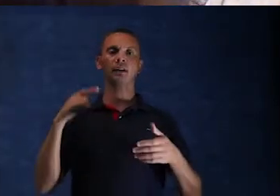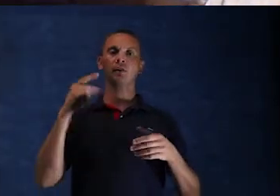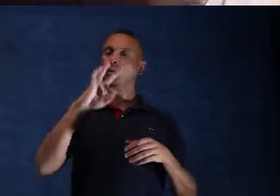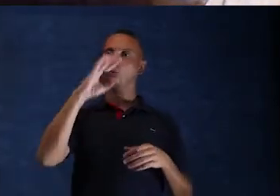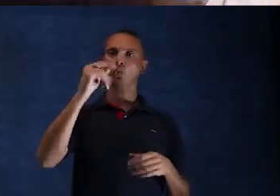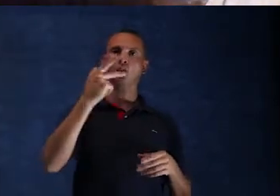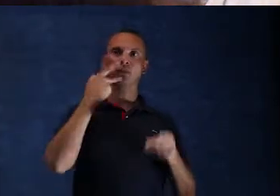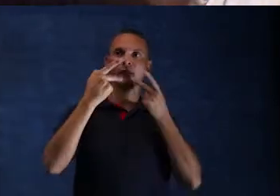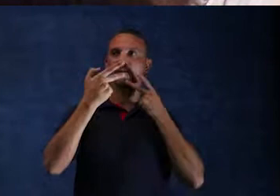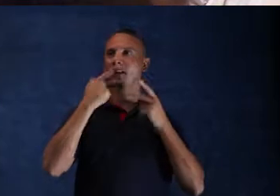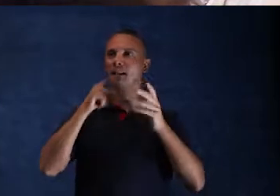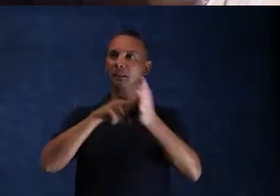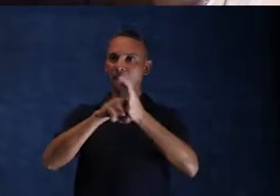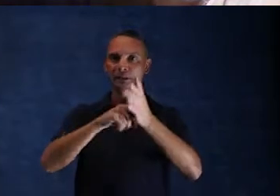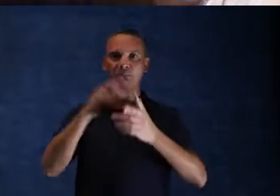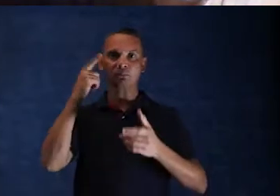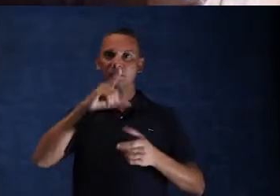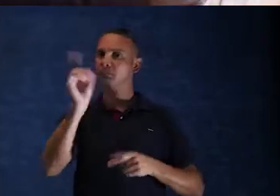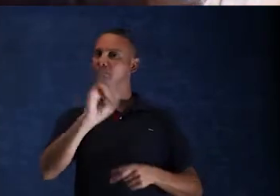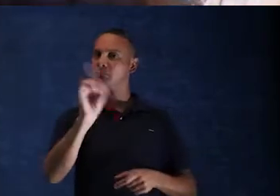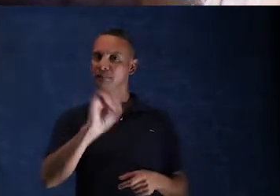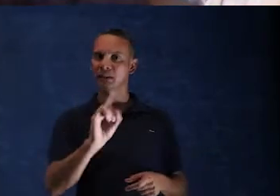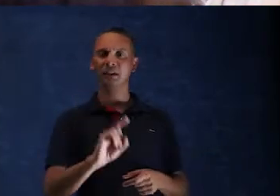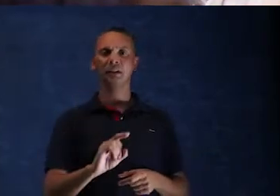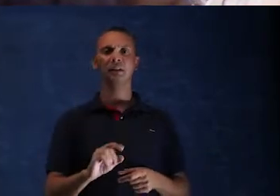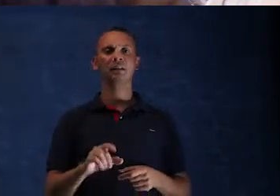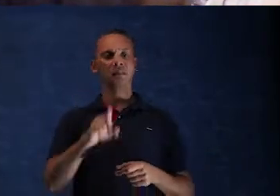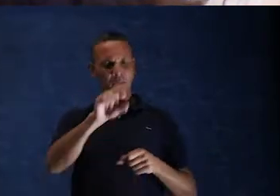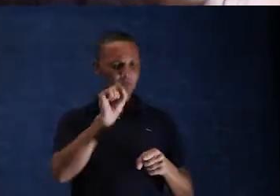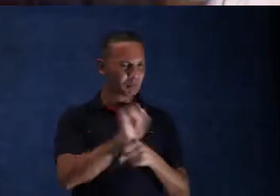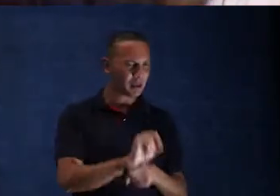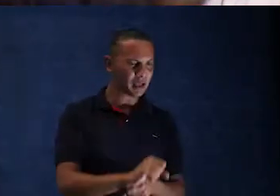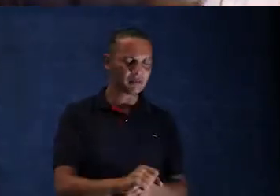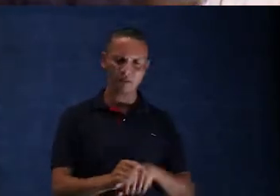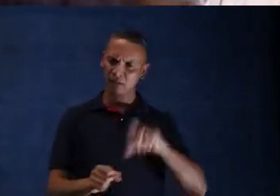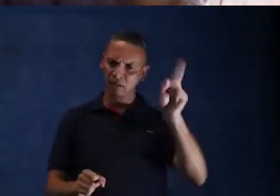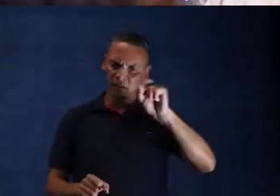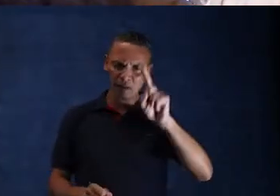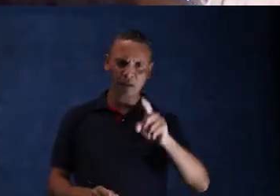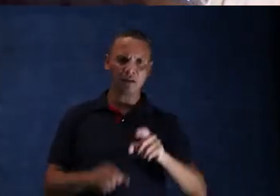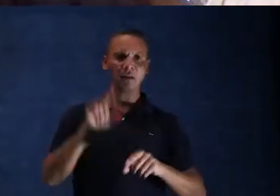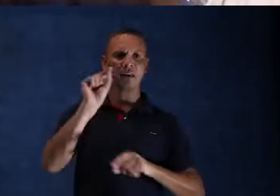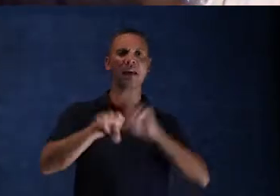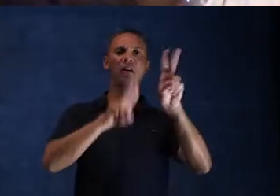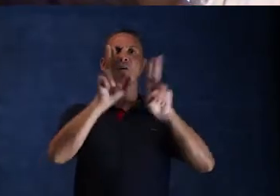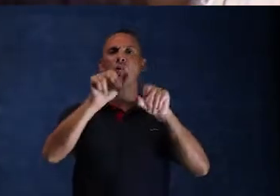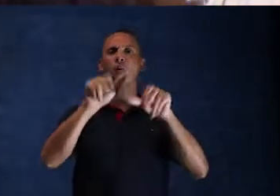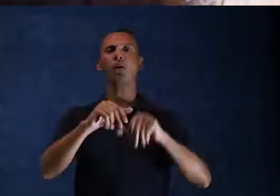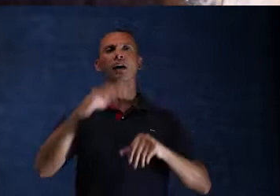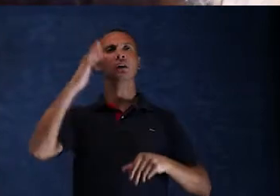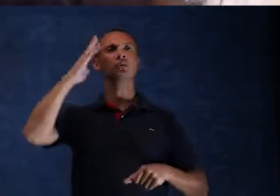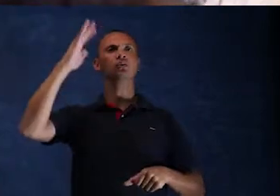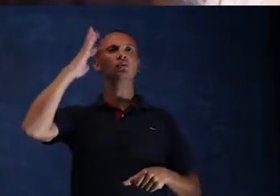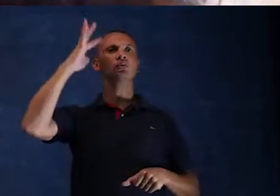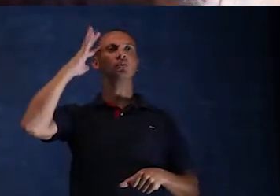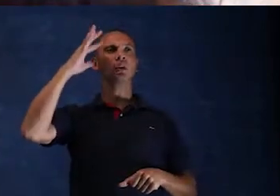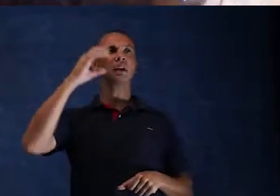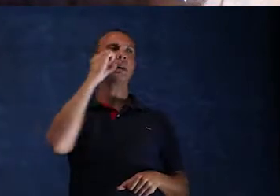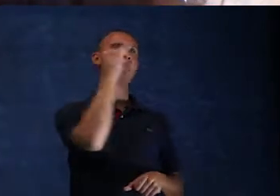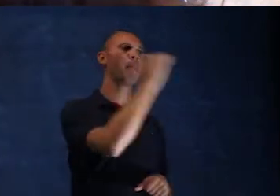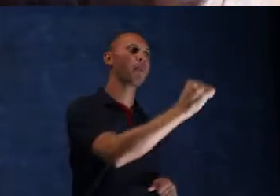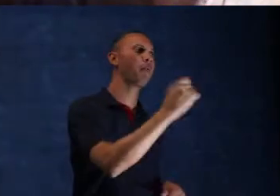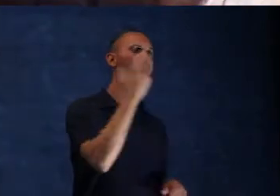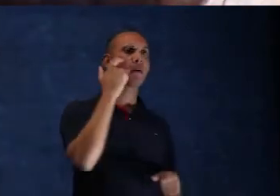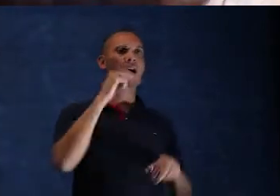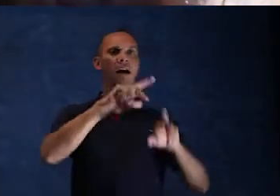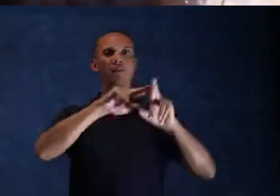as coisas que falam com ele, né, Jocasta fala, não, para com isso, né, quem que nunca sonhou que dormiu com a mãe e matou o pai,